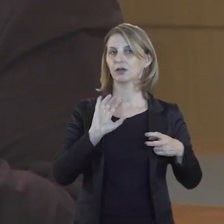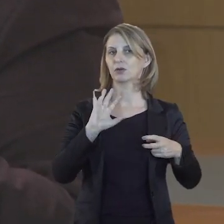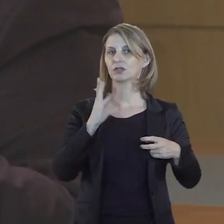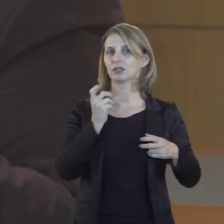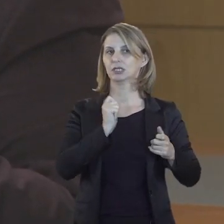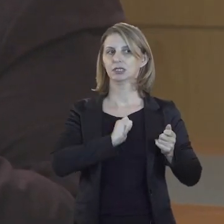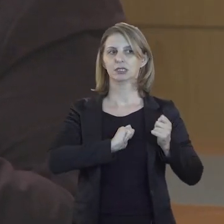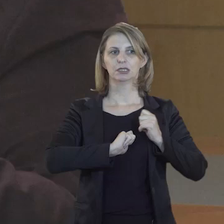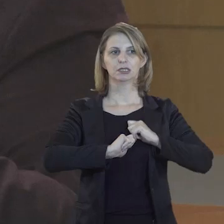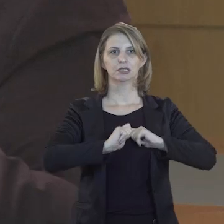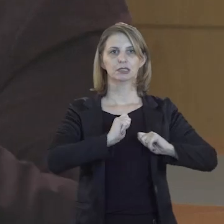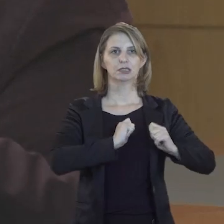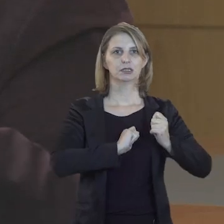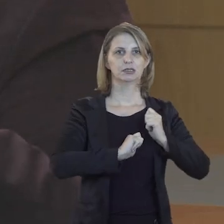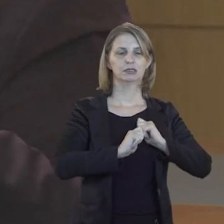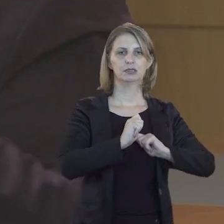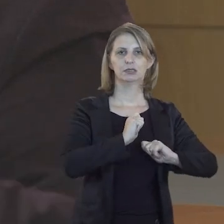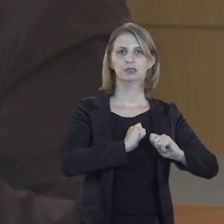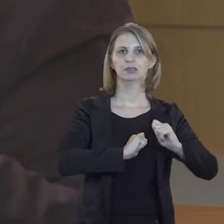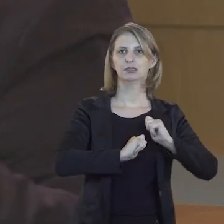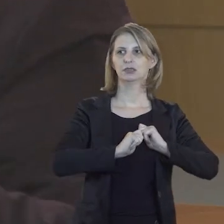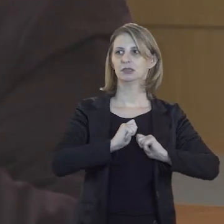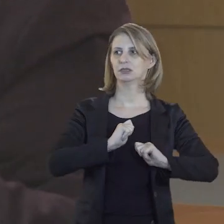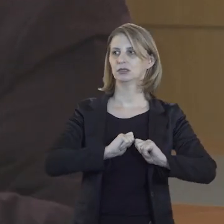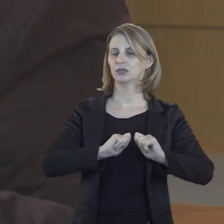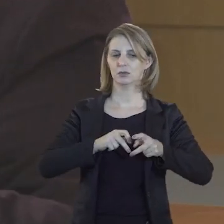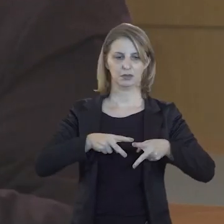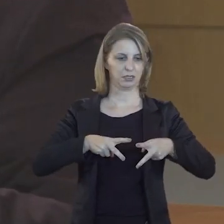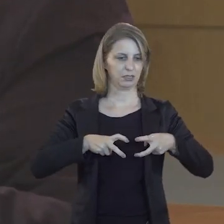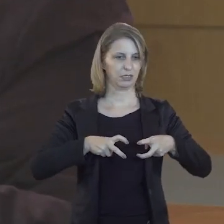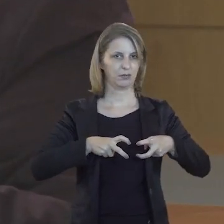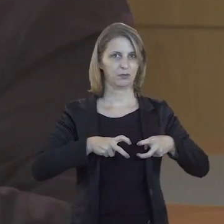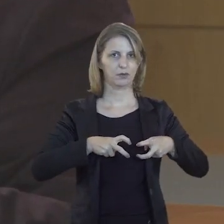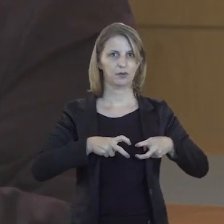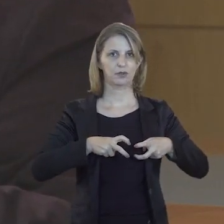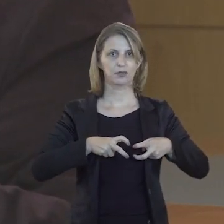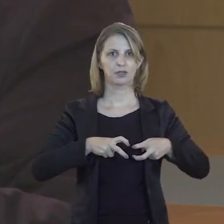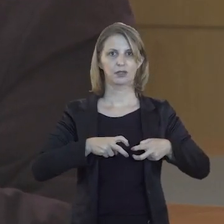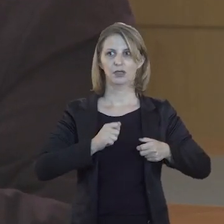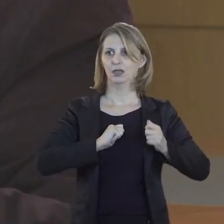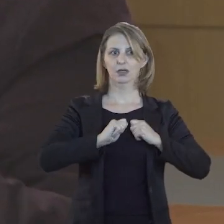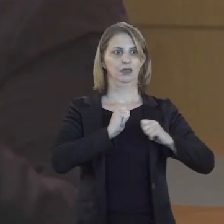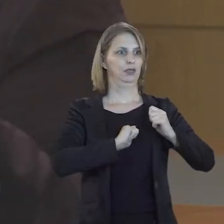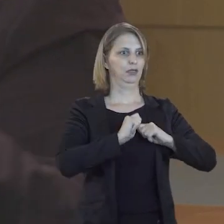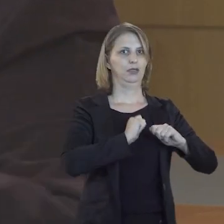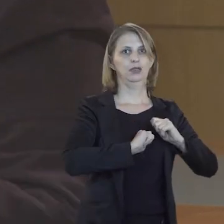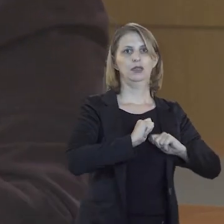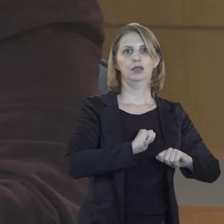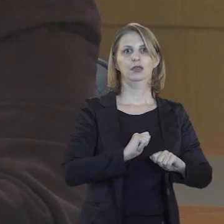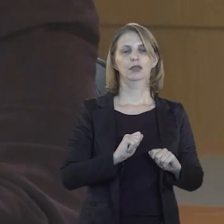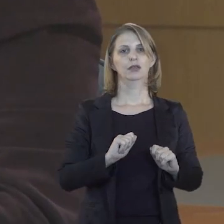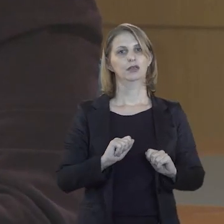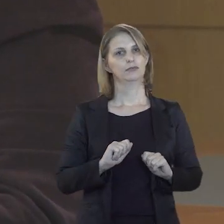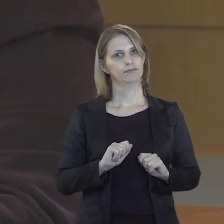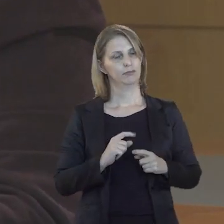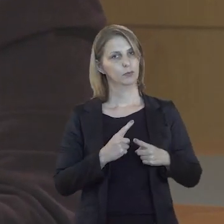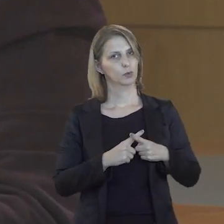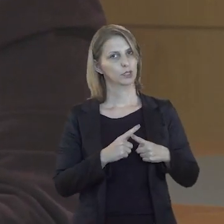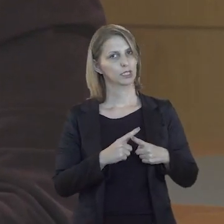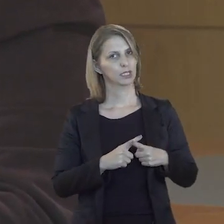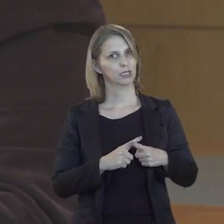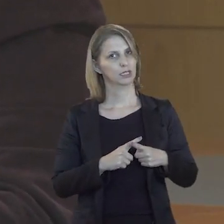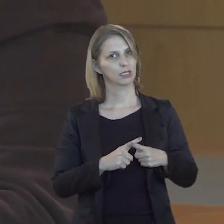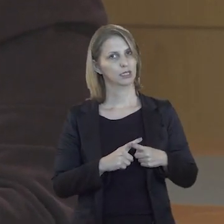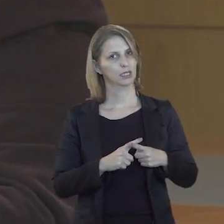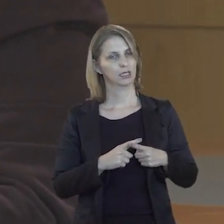perceber que disparou em mim uma ansiedade. E quando eu vejo, eu estou tendo crises de ansiedade.